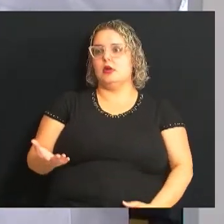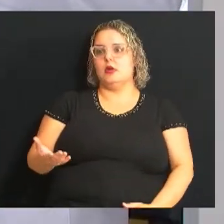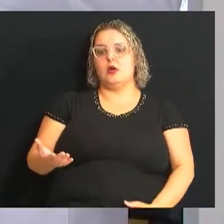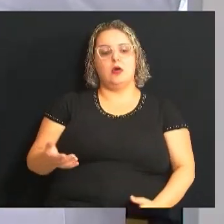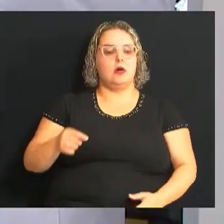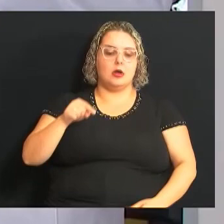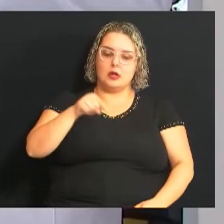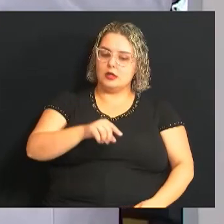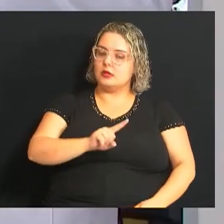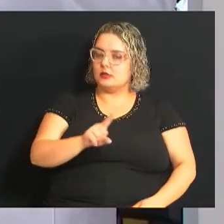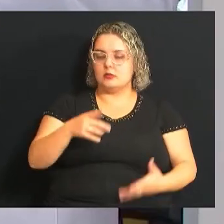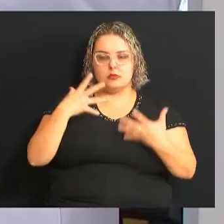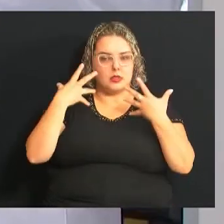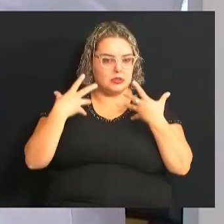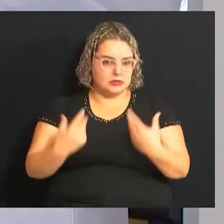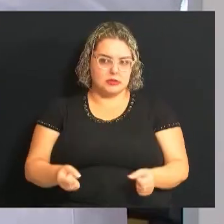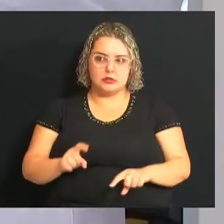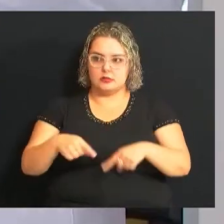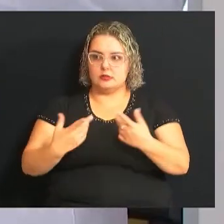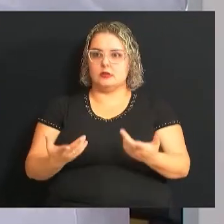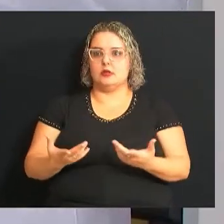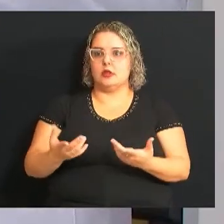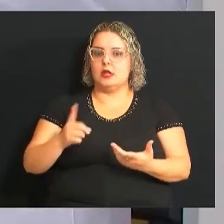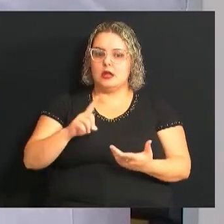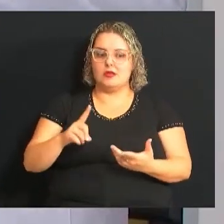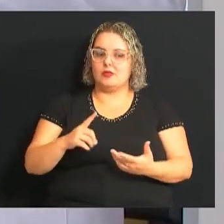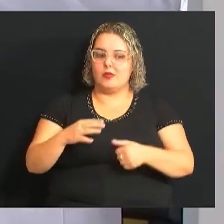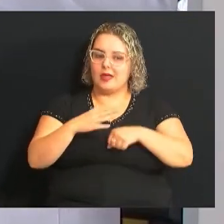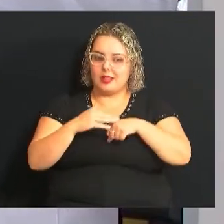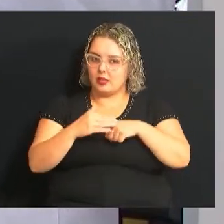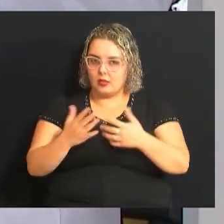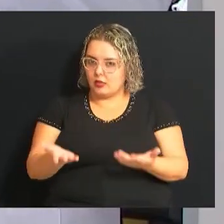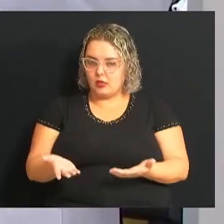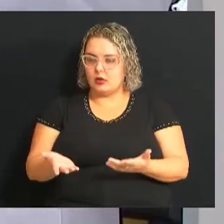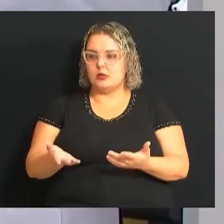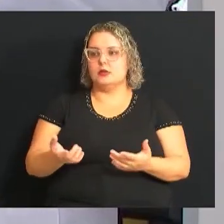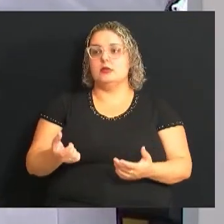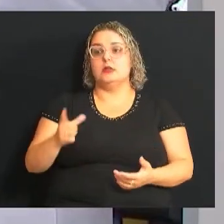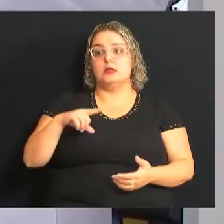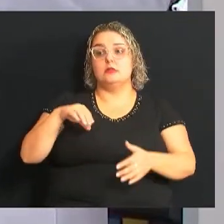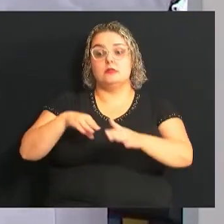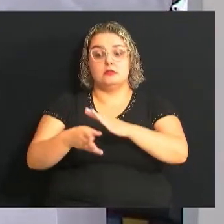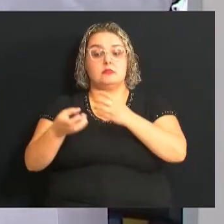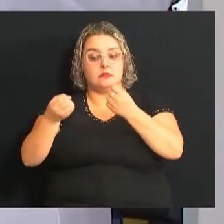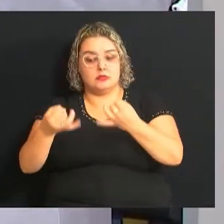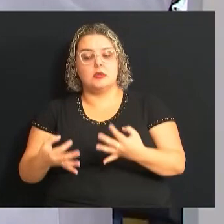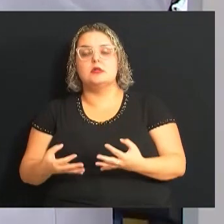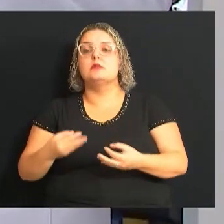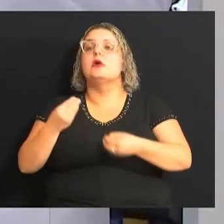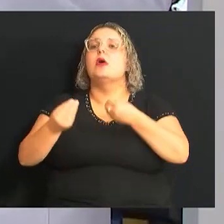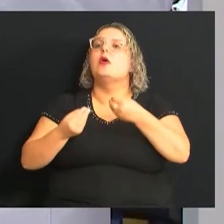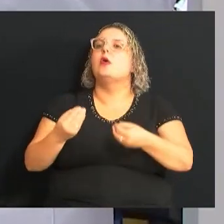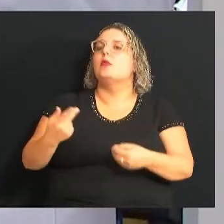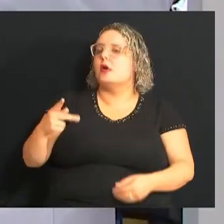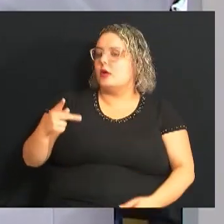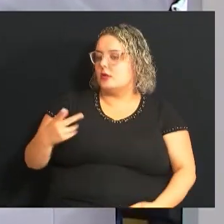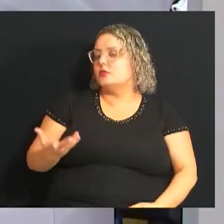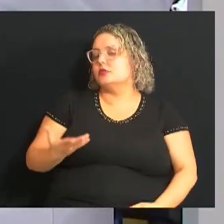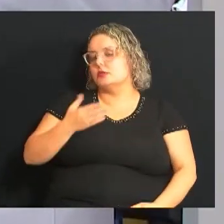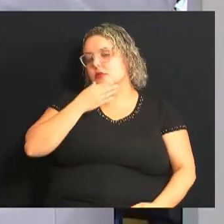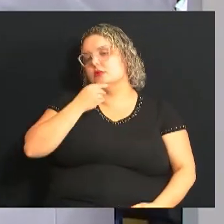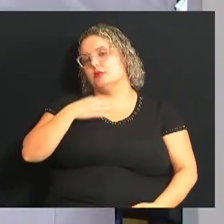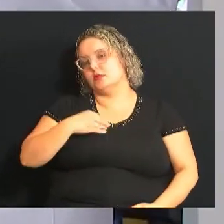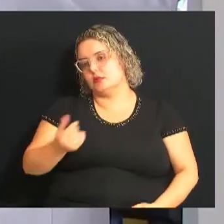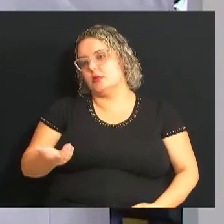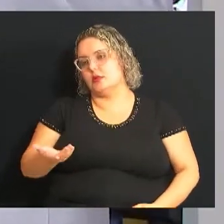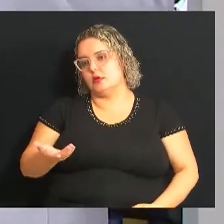animais, ele é um pouco endócil com outros animais, ele tem algumas manias, explicar realmente como é o seu animal para